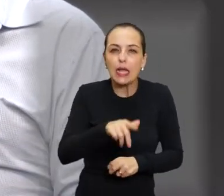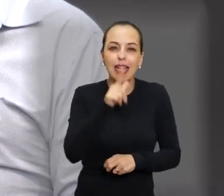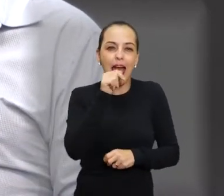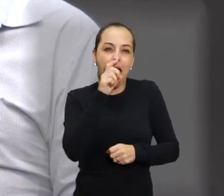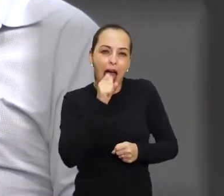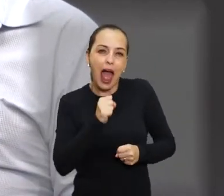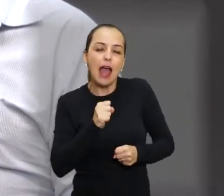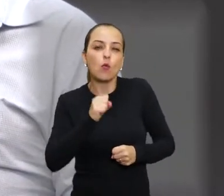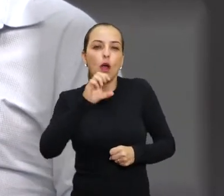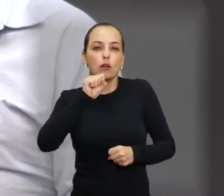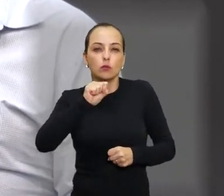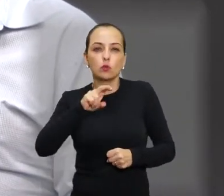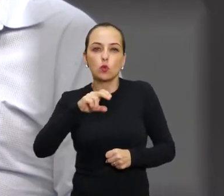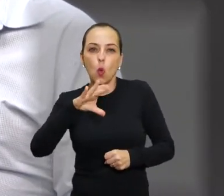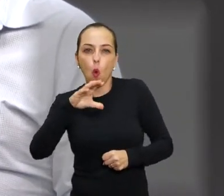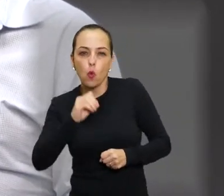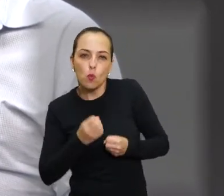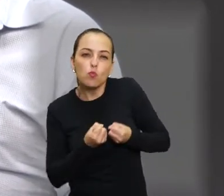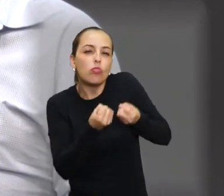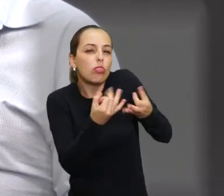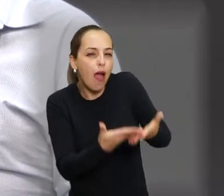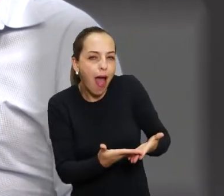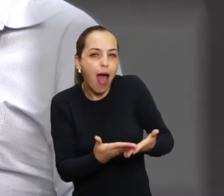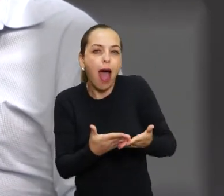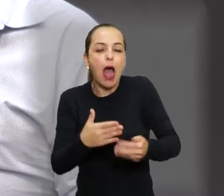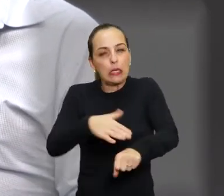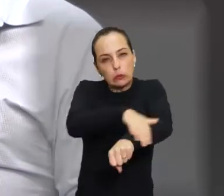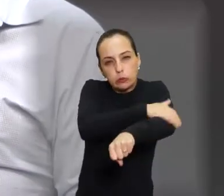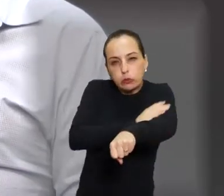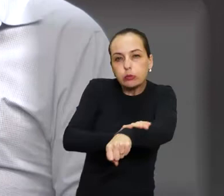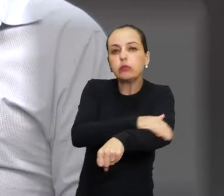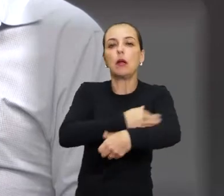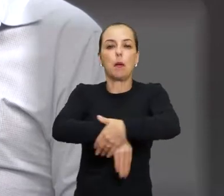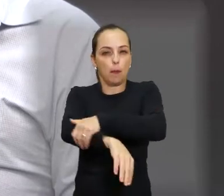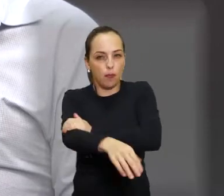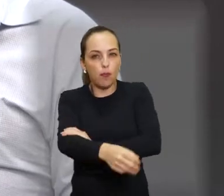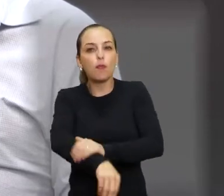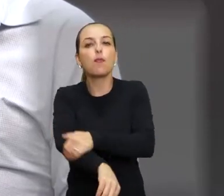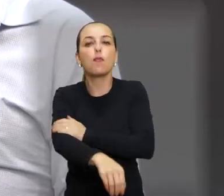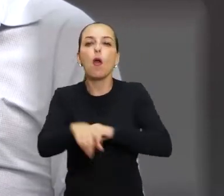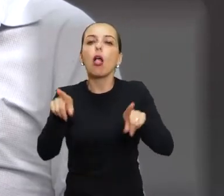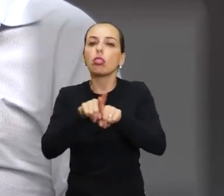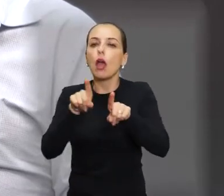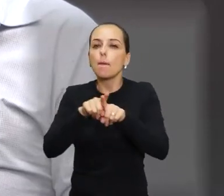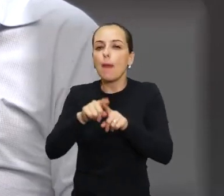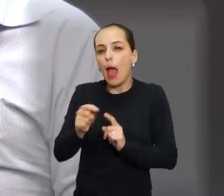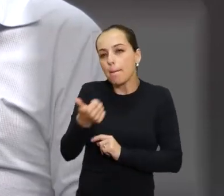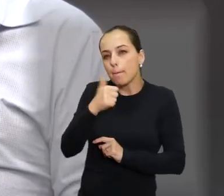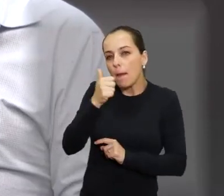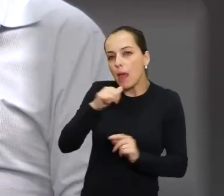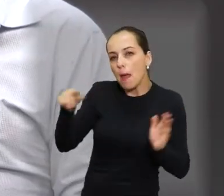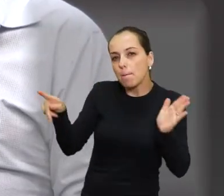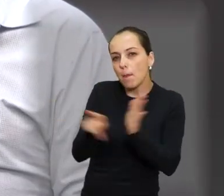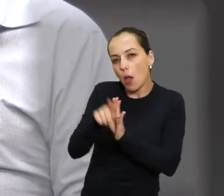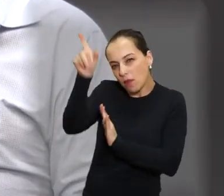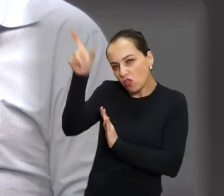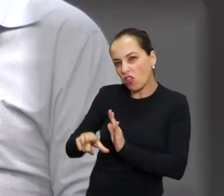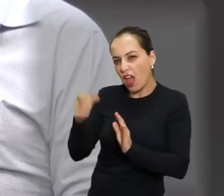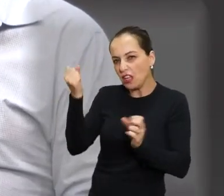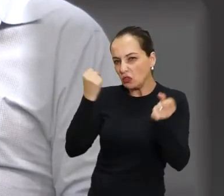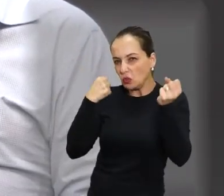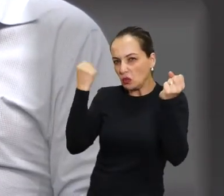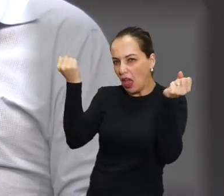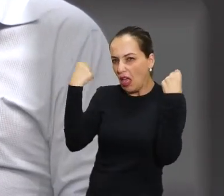hidratação é fundamental. Oferecer líquido a toda hora, repassar várias vezes sucos, hidratantes,